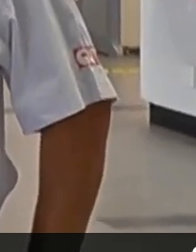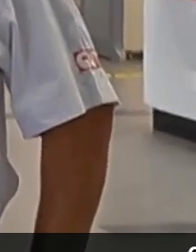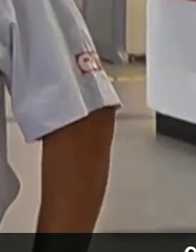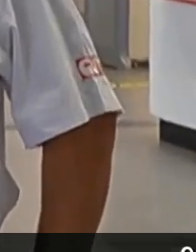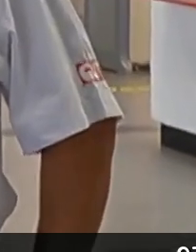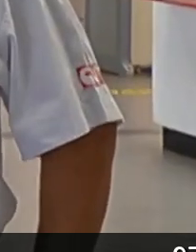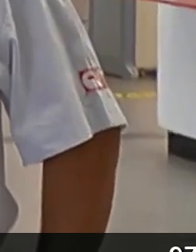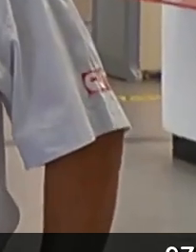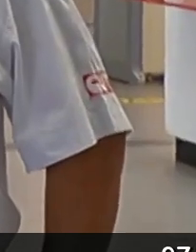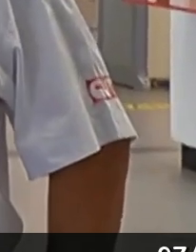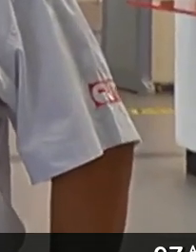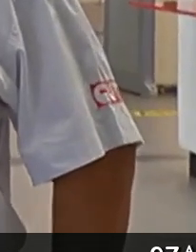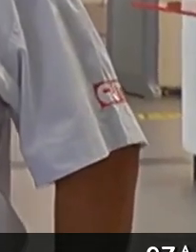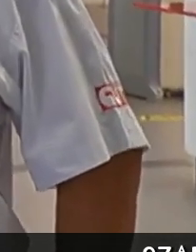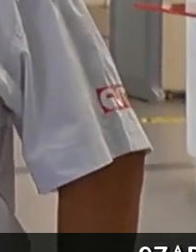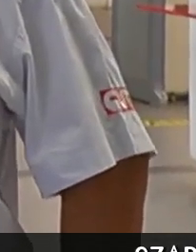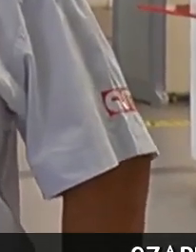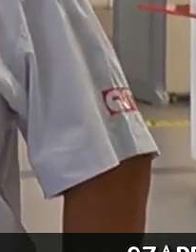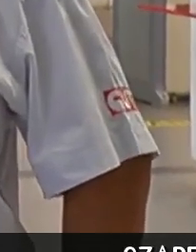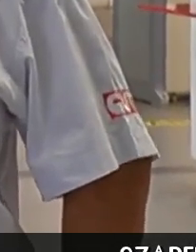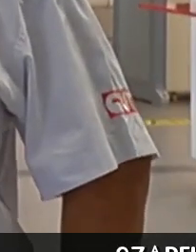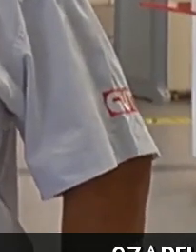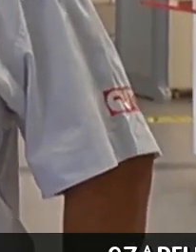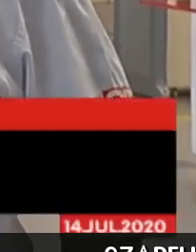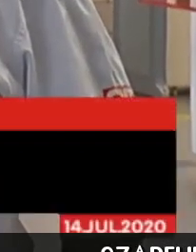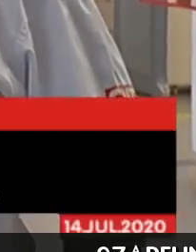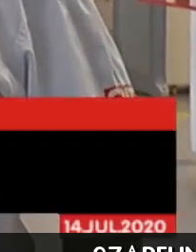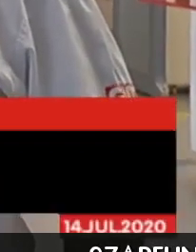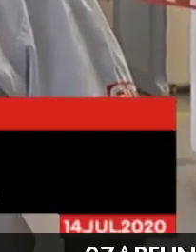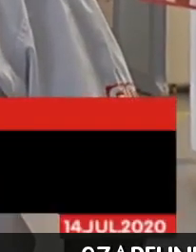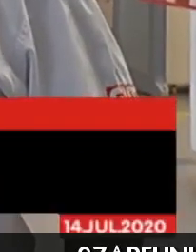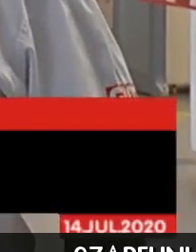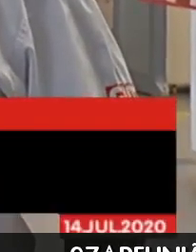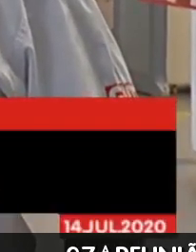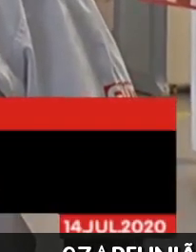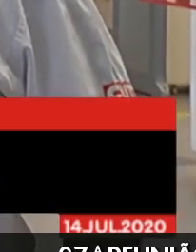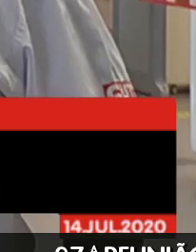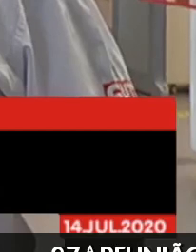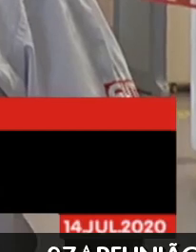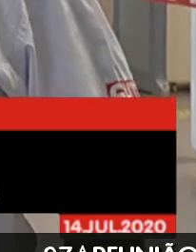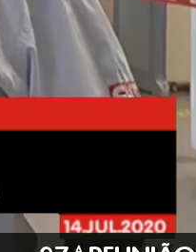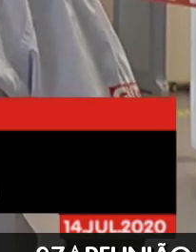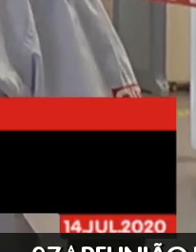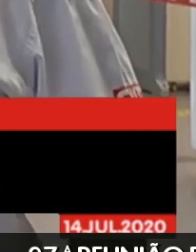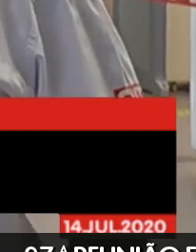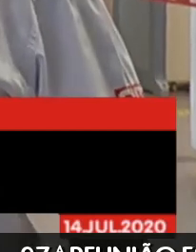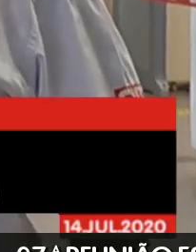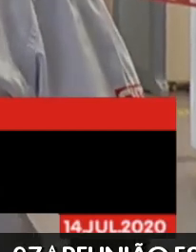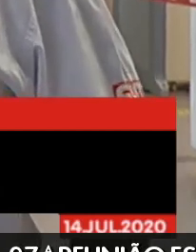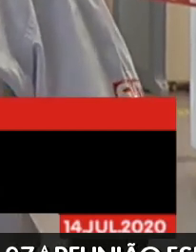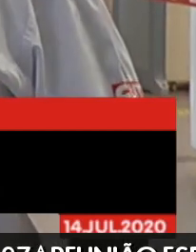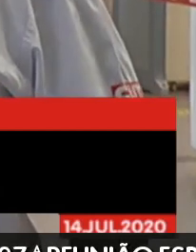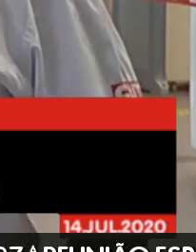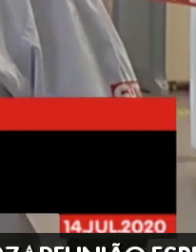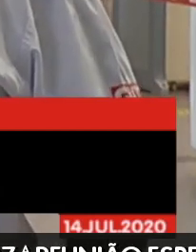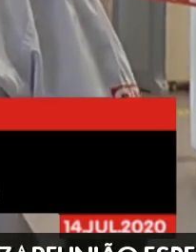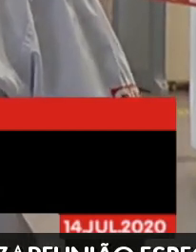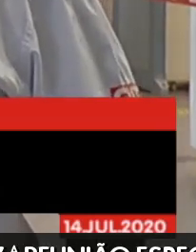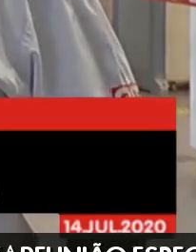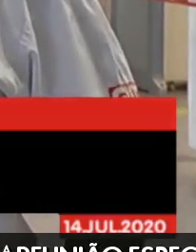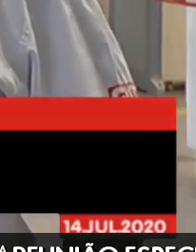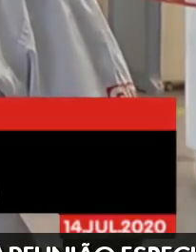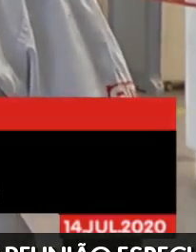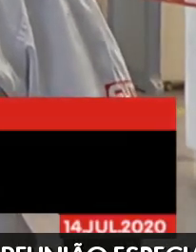temos como chamar para uma assembleia, e seria irresponsabilidade nossa trazer mais esse problema para a vida do trabalhador, ou seja, para a